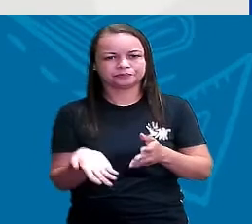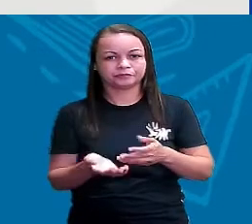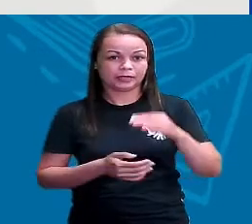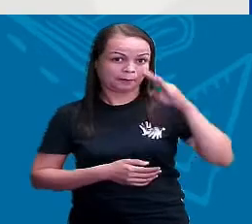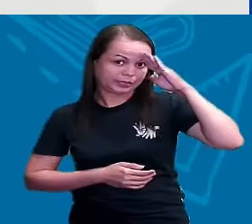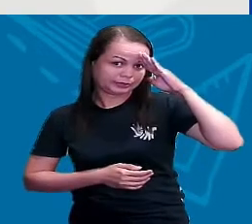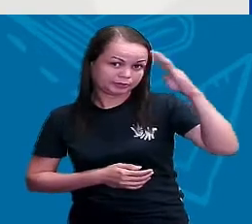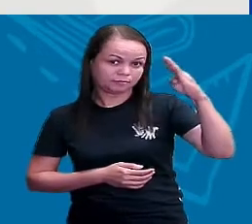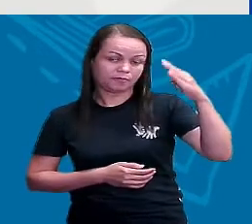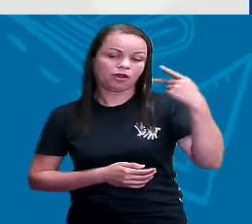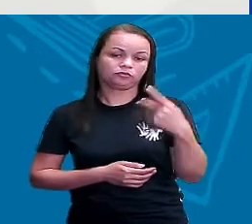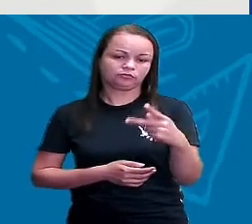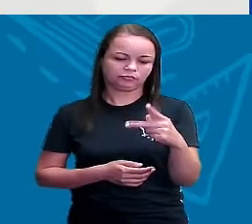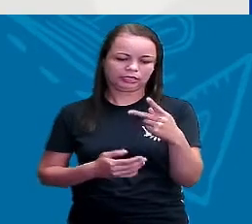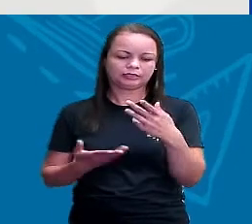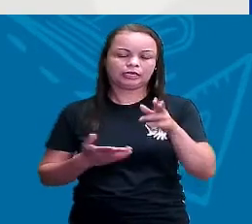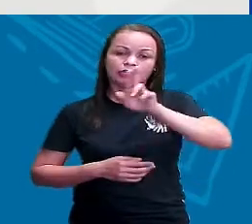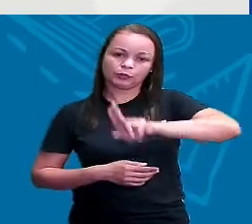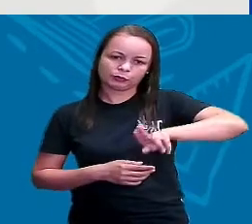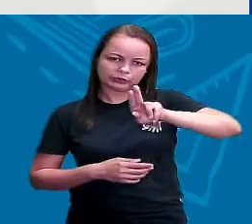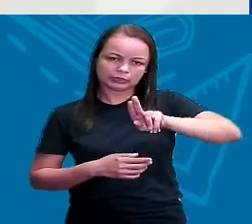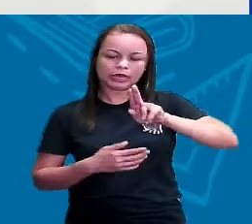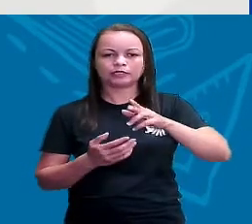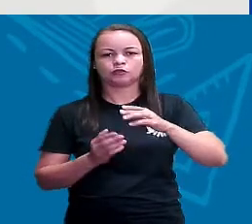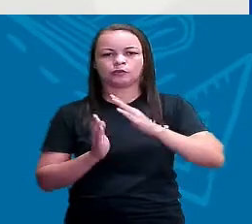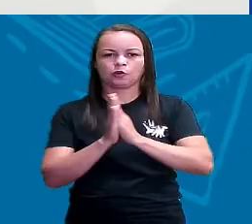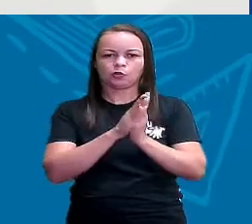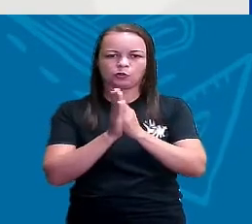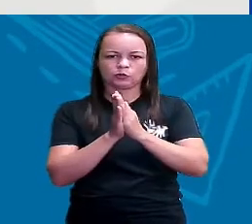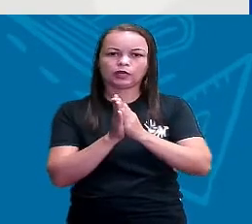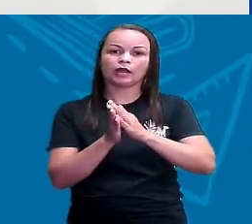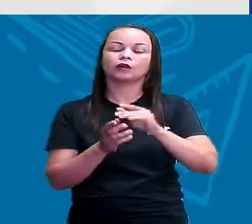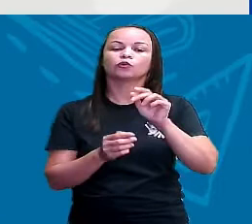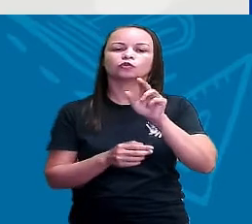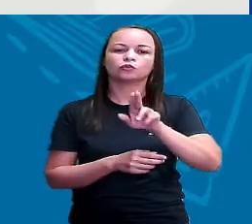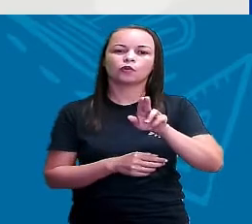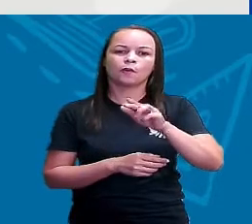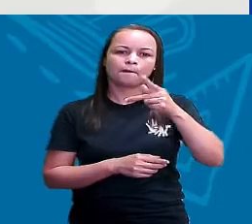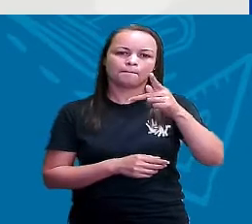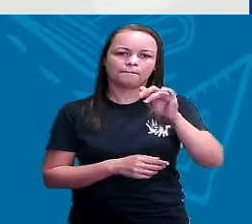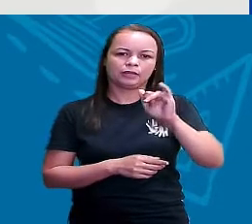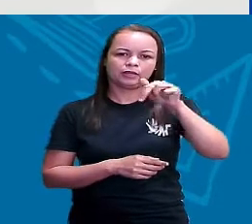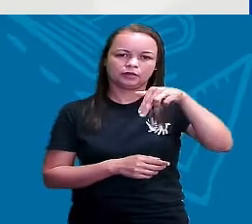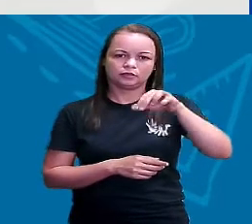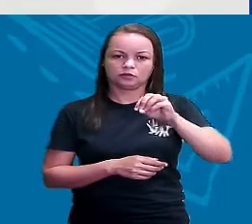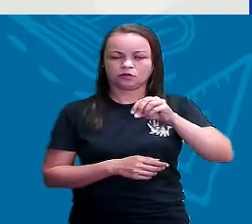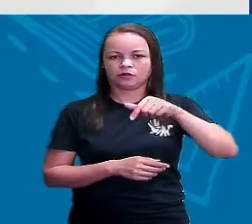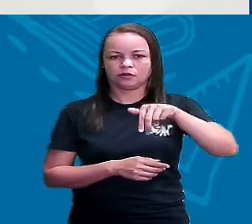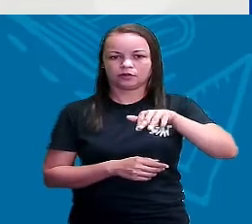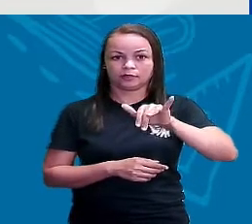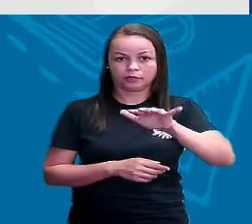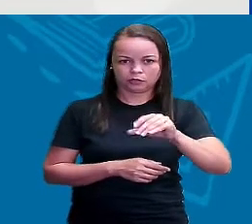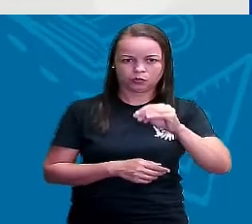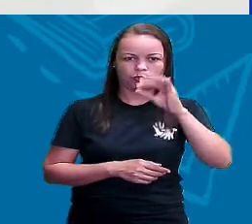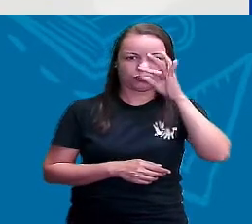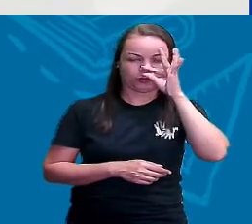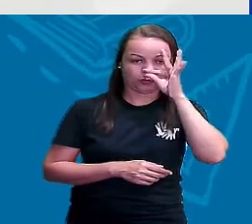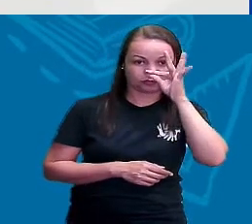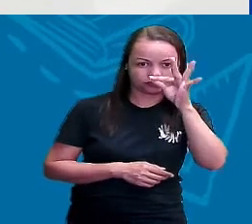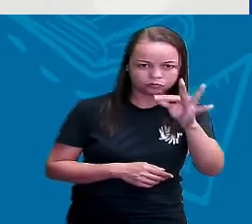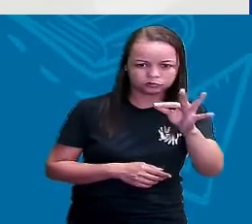principal matéria-prima que foi utilizada para fazer o boneco chamado Pinóquio que a gente conheceu hoje.